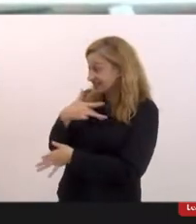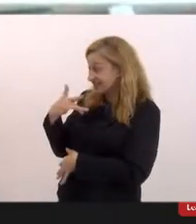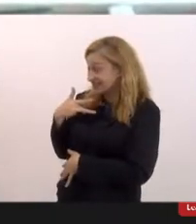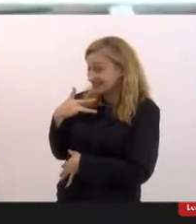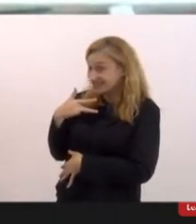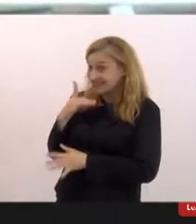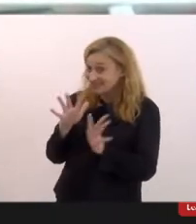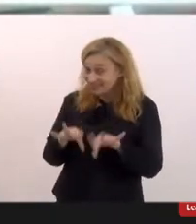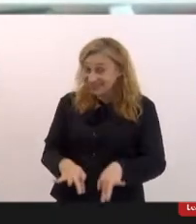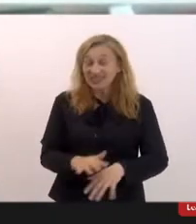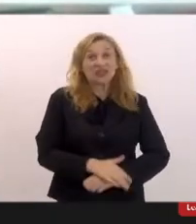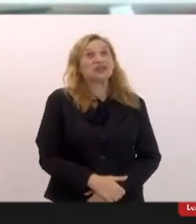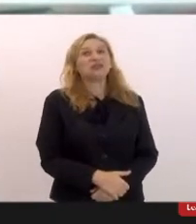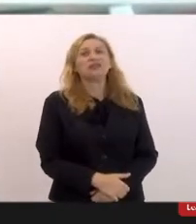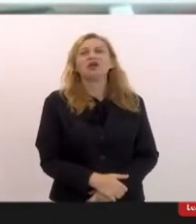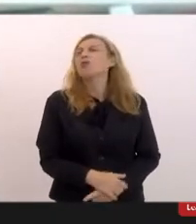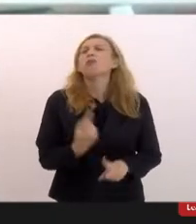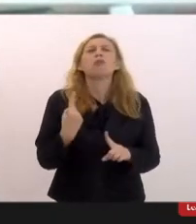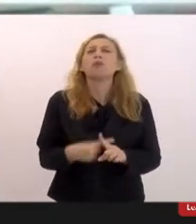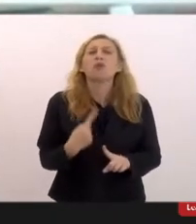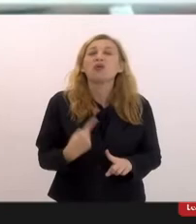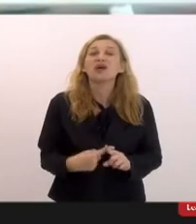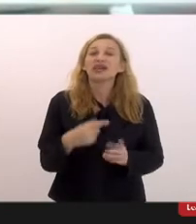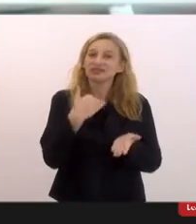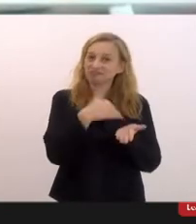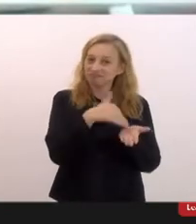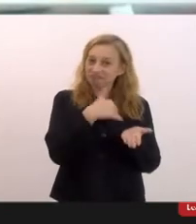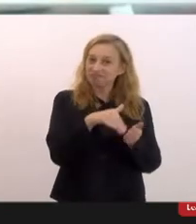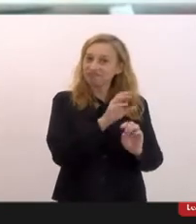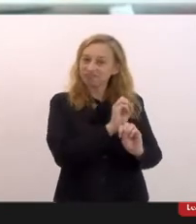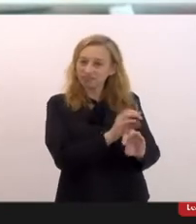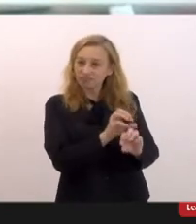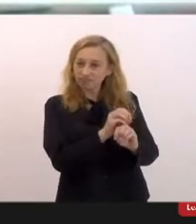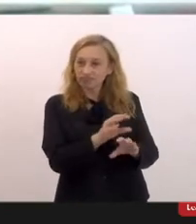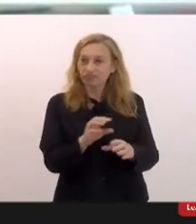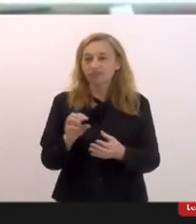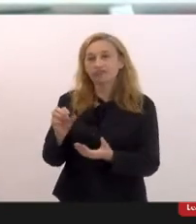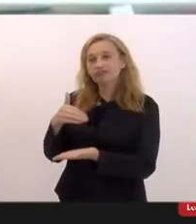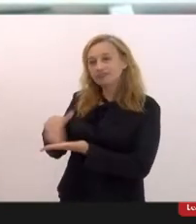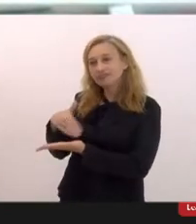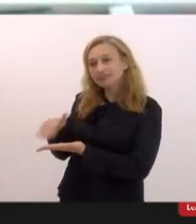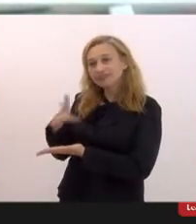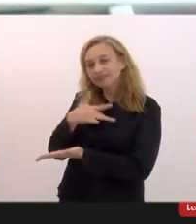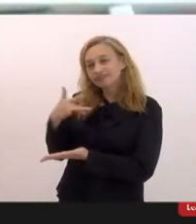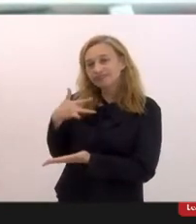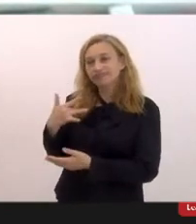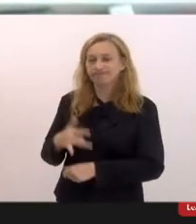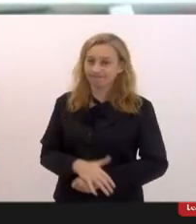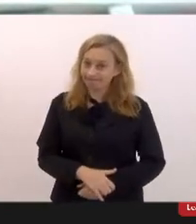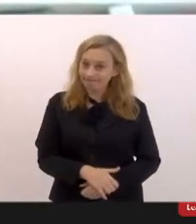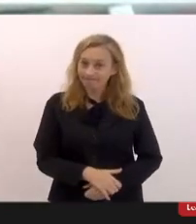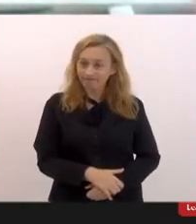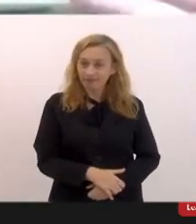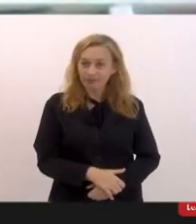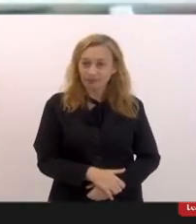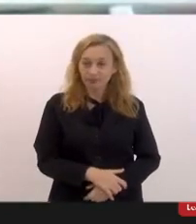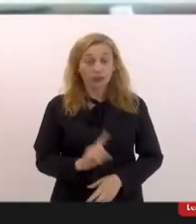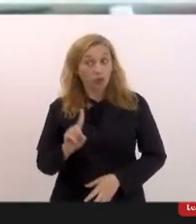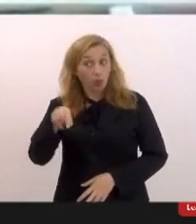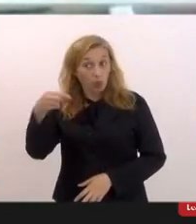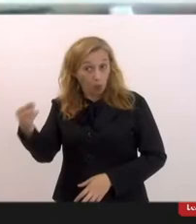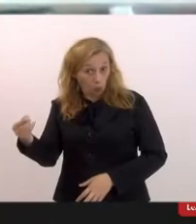e encerro. Por que a Secretaria de Educação e a Secretaria de Saúde, além de